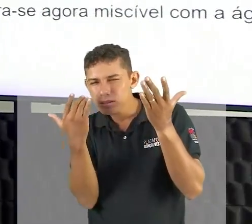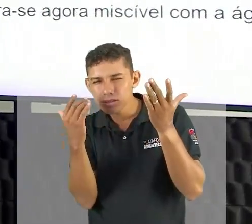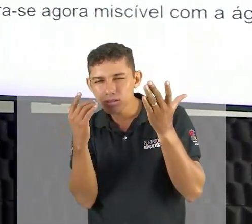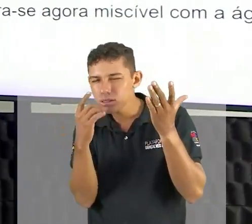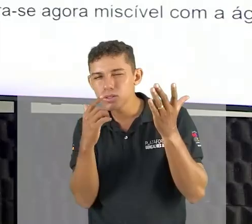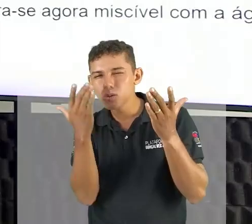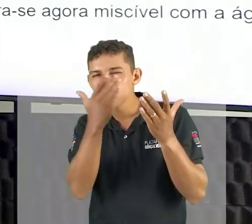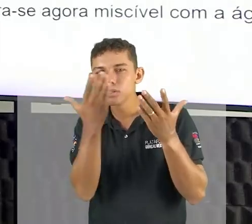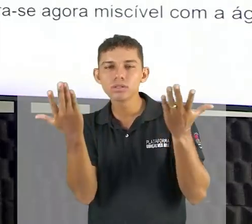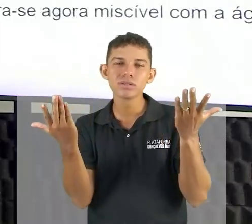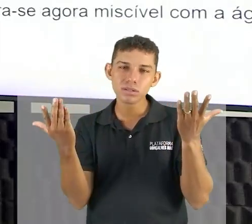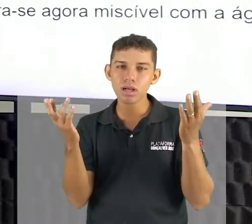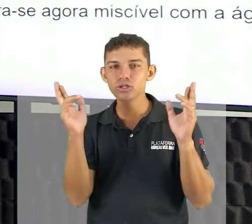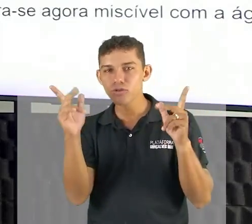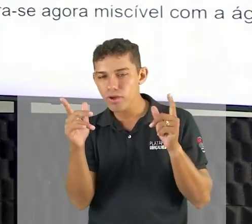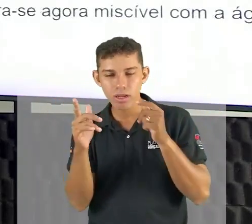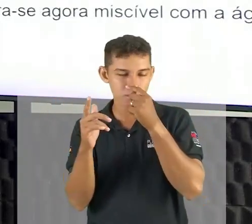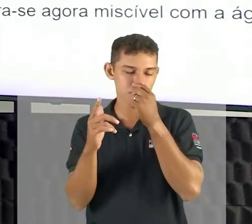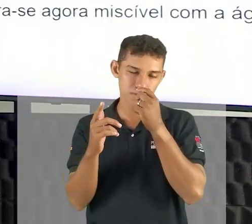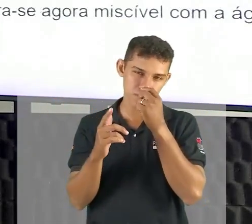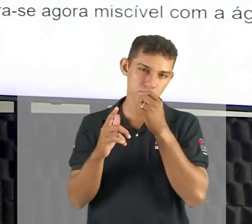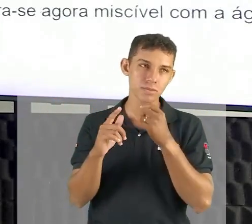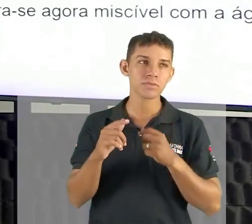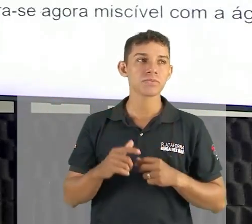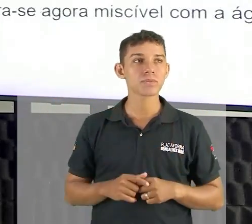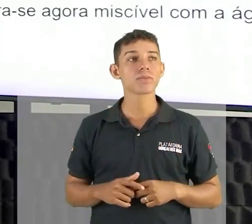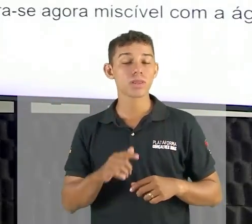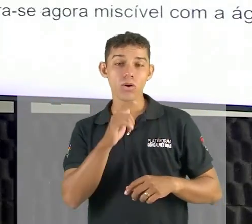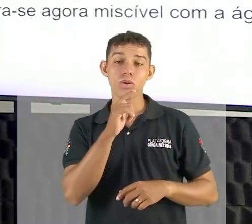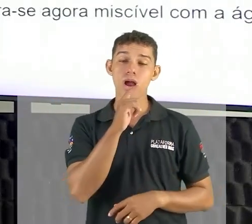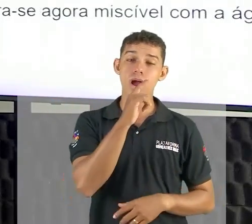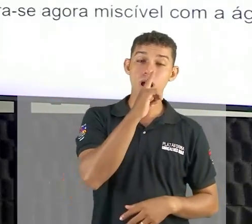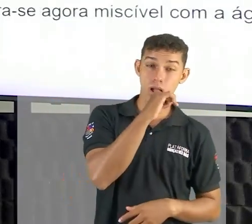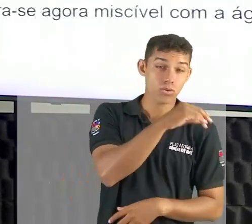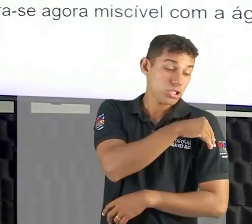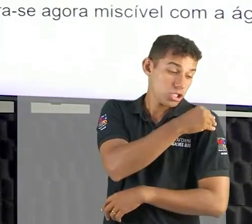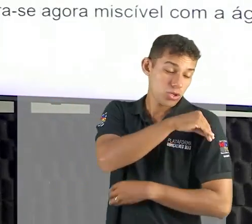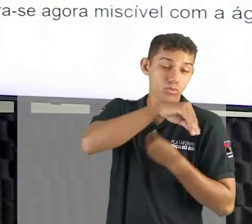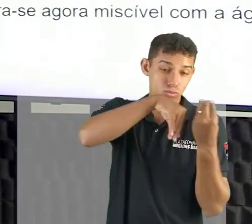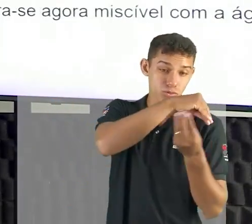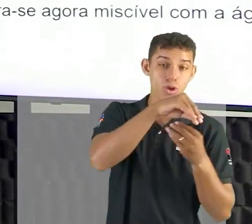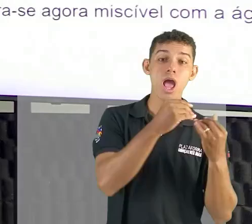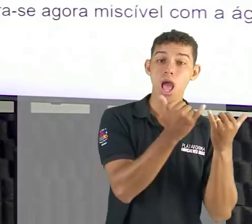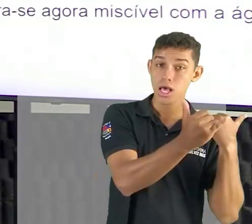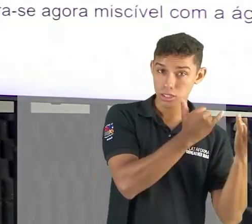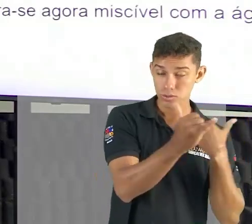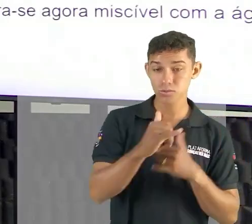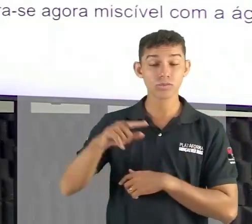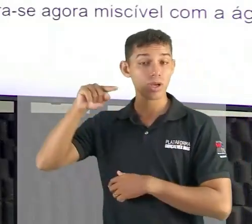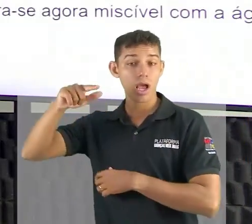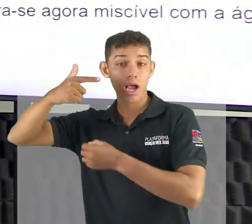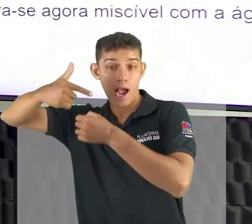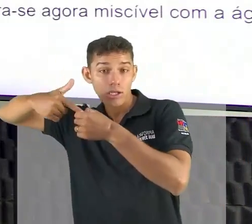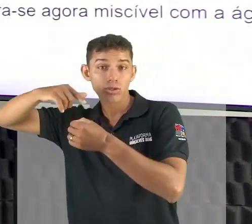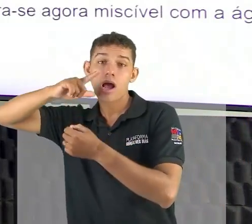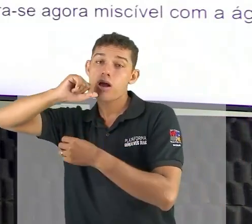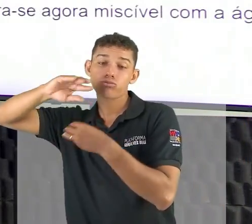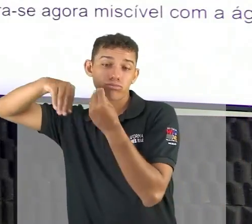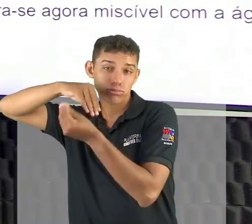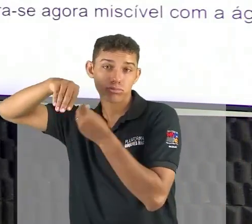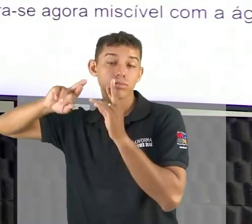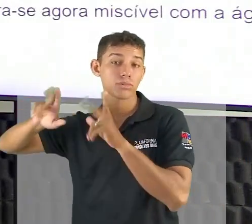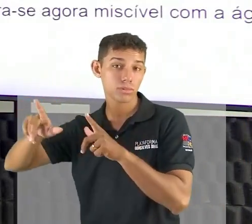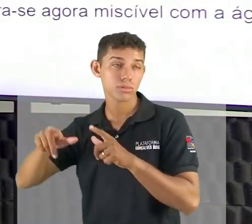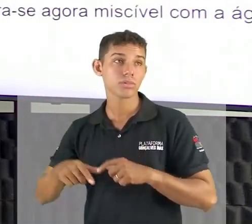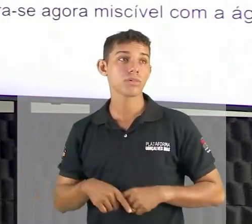Então, água e etanol homogêneo, gasolina e água heterogêneo. É de imaginar semelhante dissolve